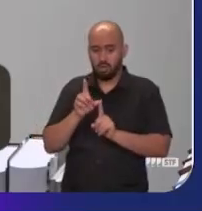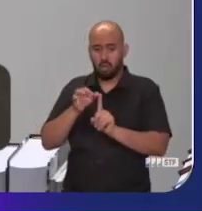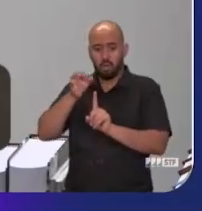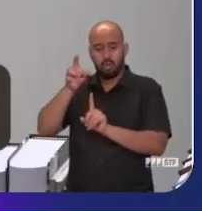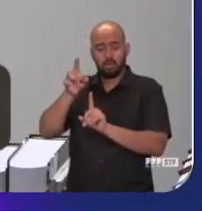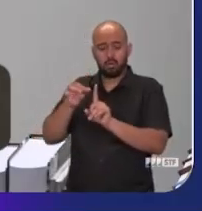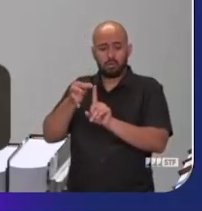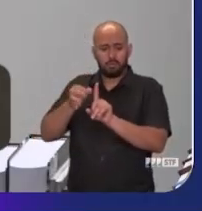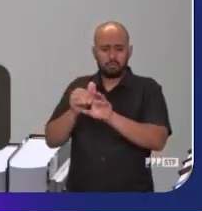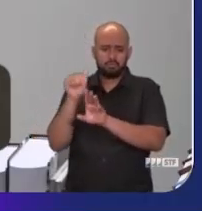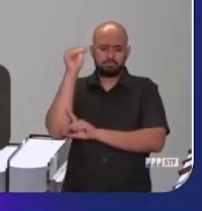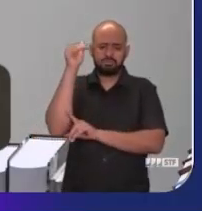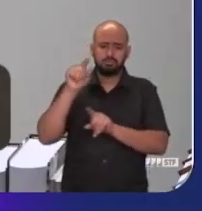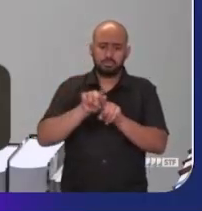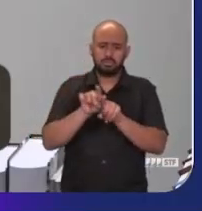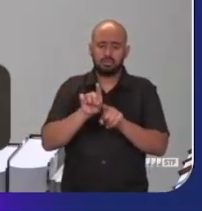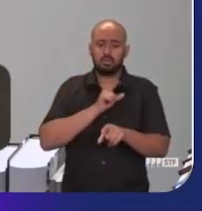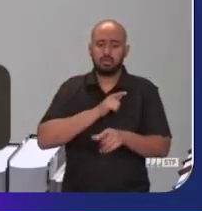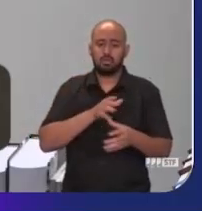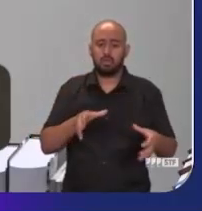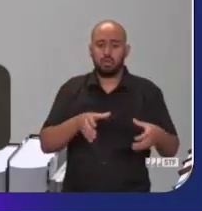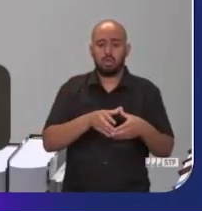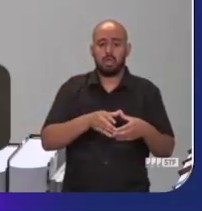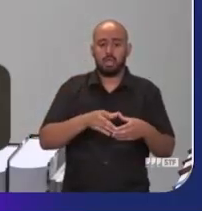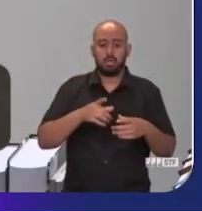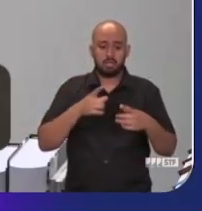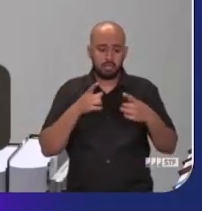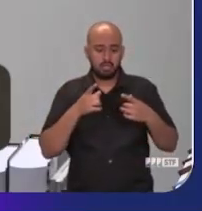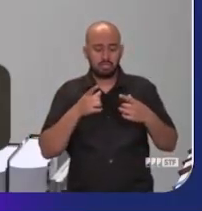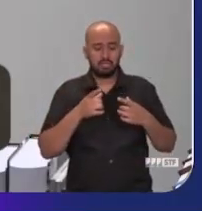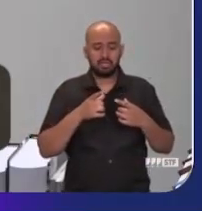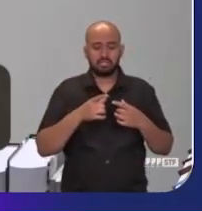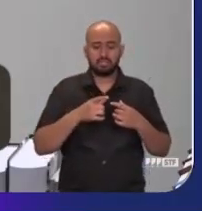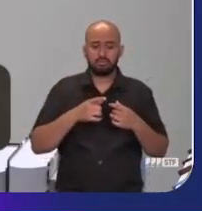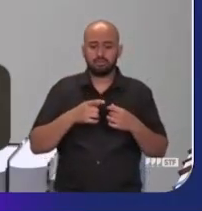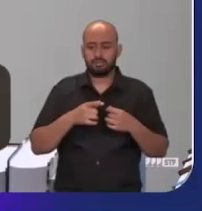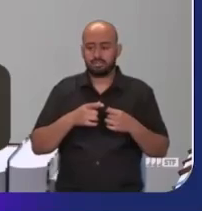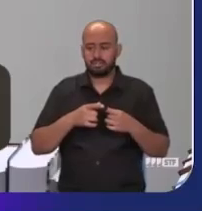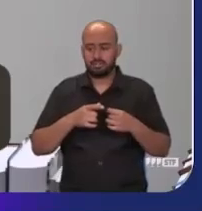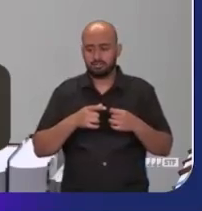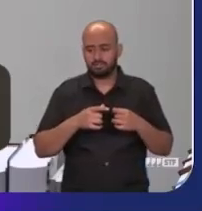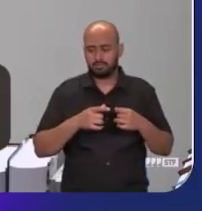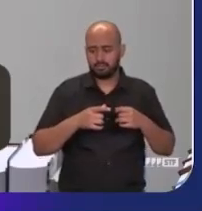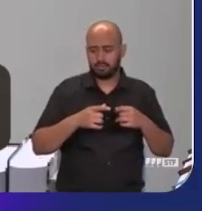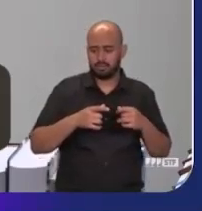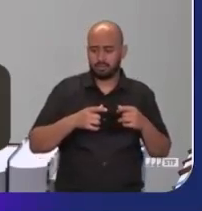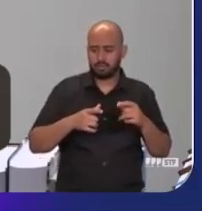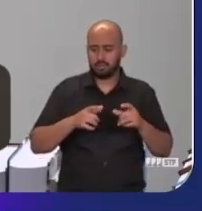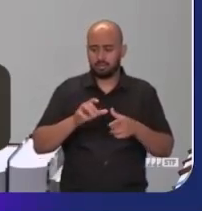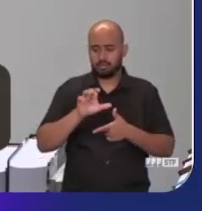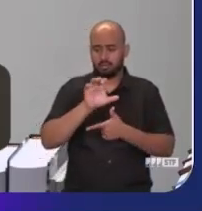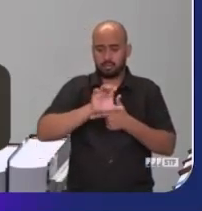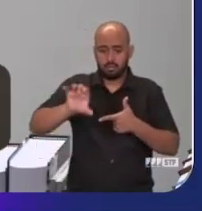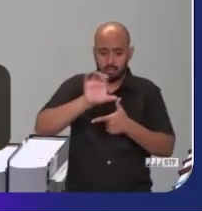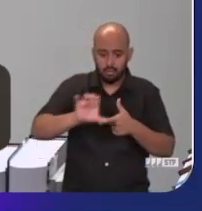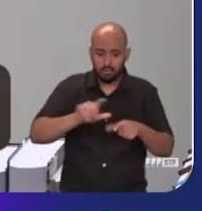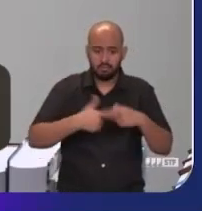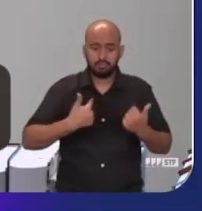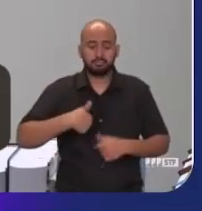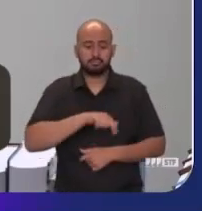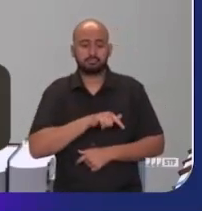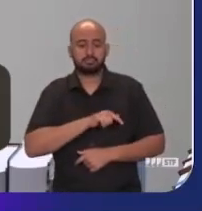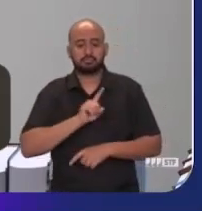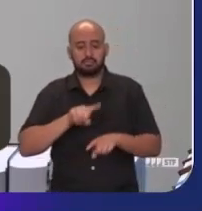criação de um gabinete de crise e a necessidade de neutralização do ministro Alexandre de Moraes. O arquivo